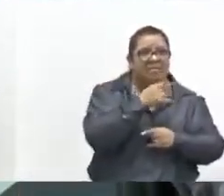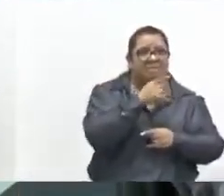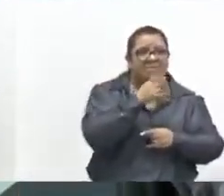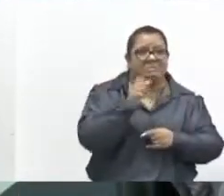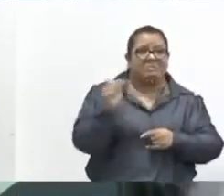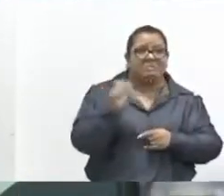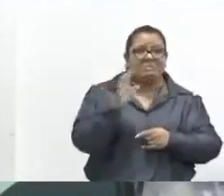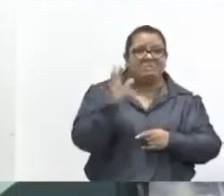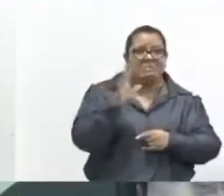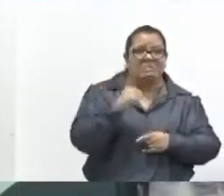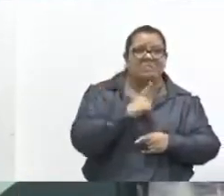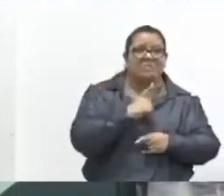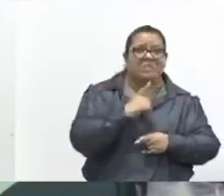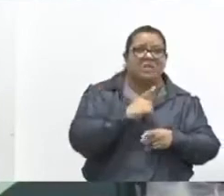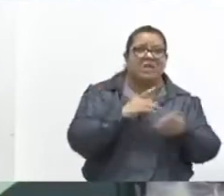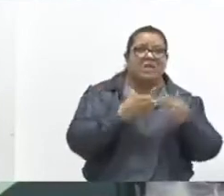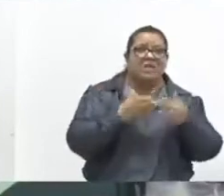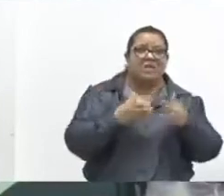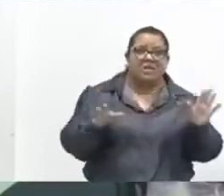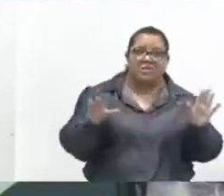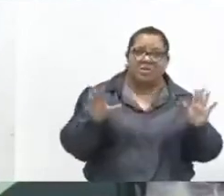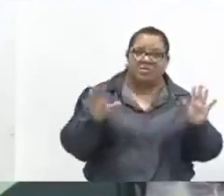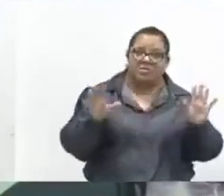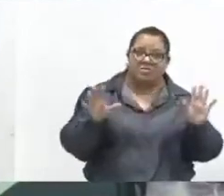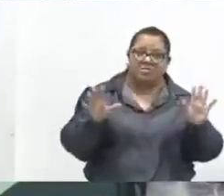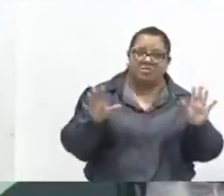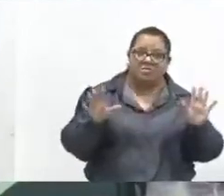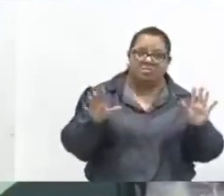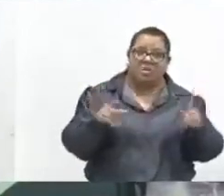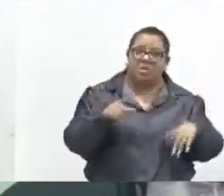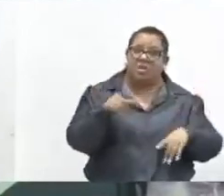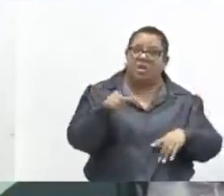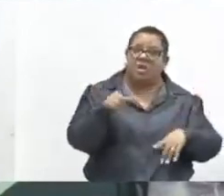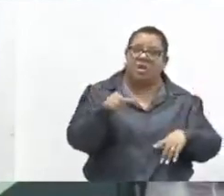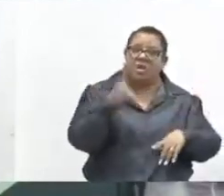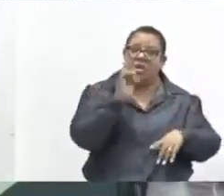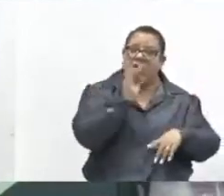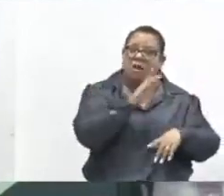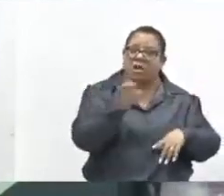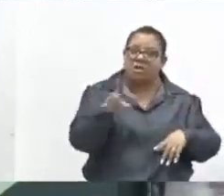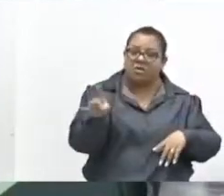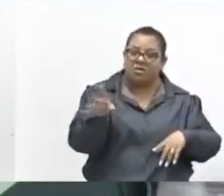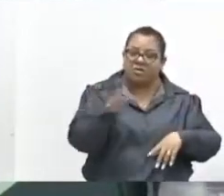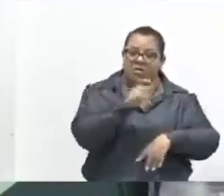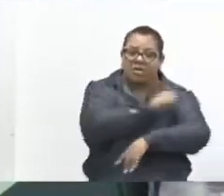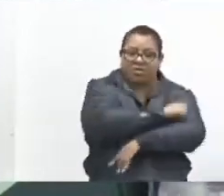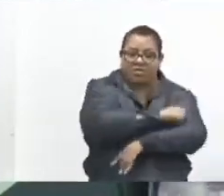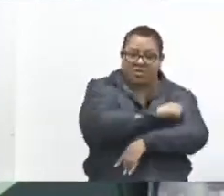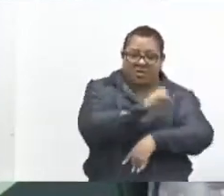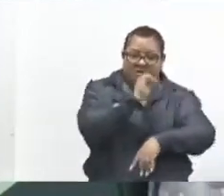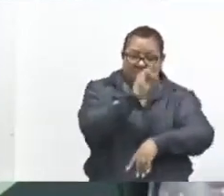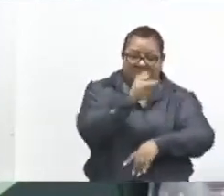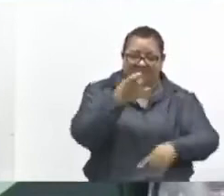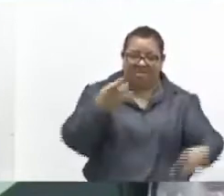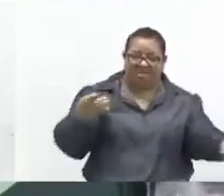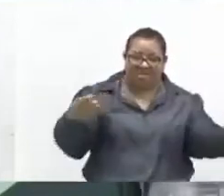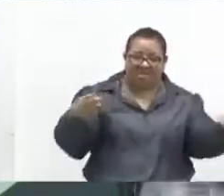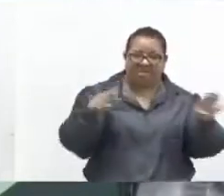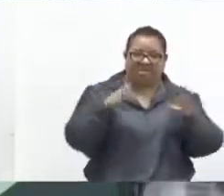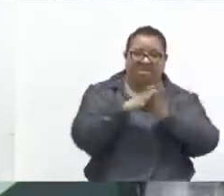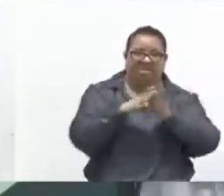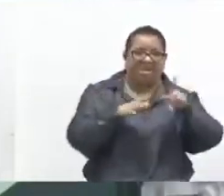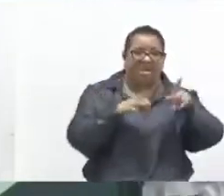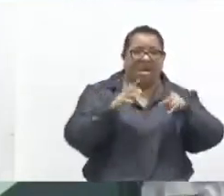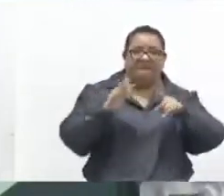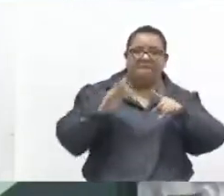valores, a gente tem que deixar a definir pelas pró-reitorias de assistência estudantil. Porque se a gente fechar e amarrar o valor, pode